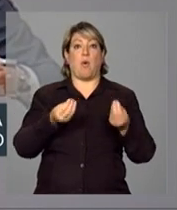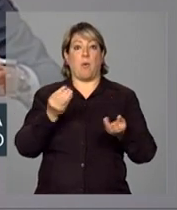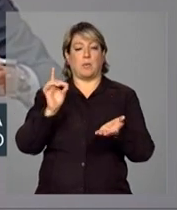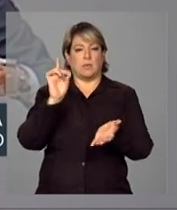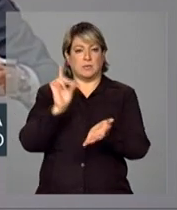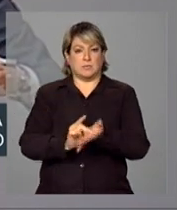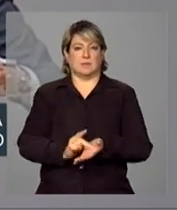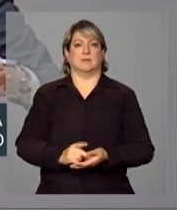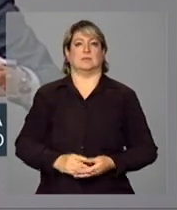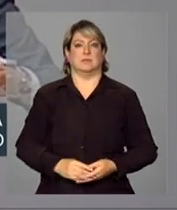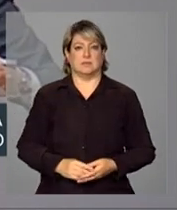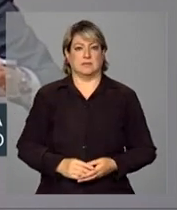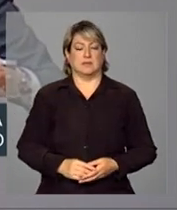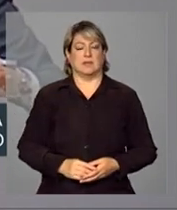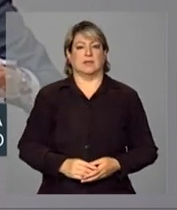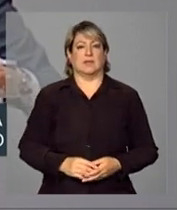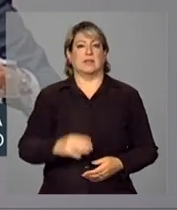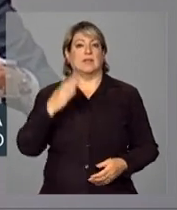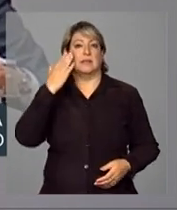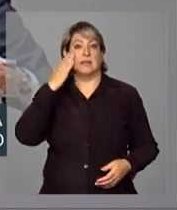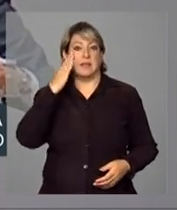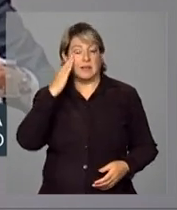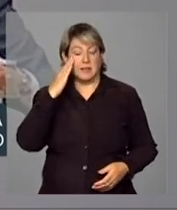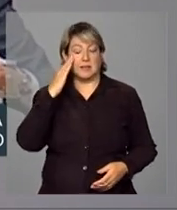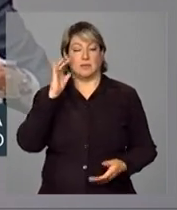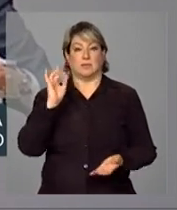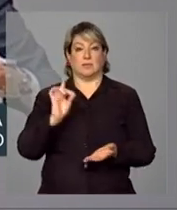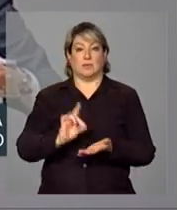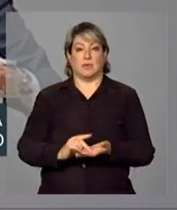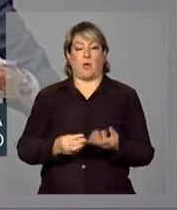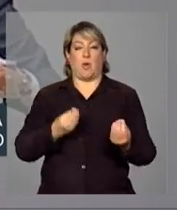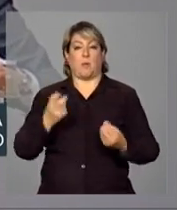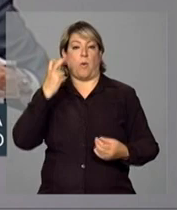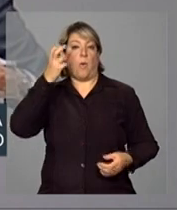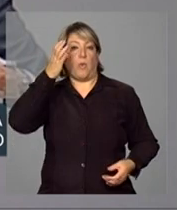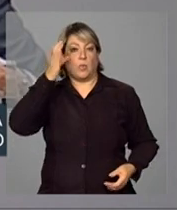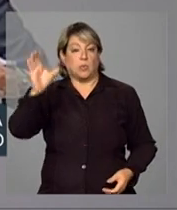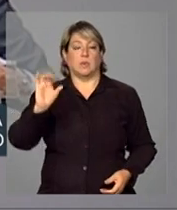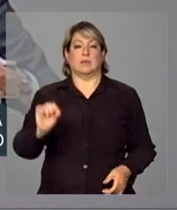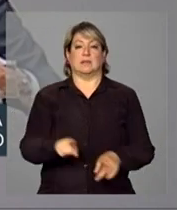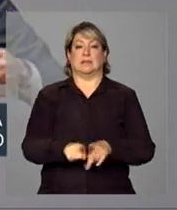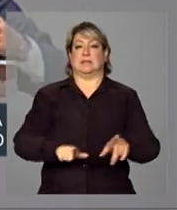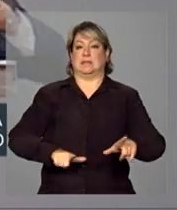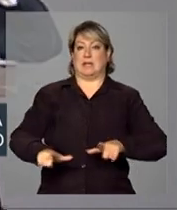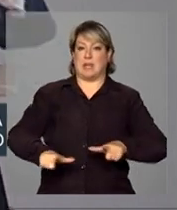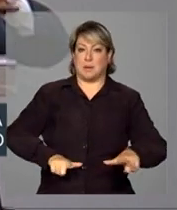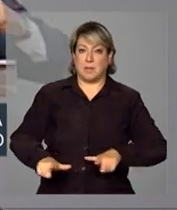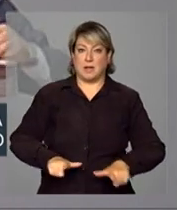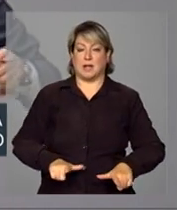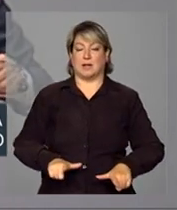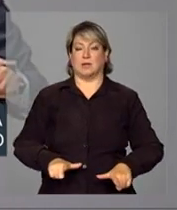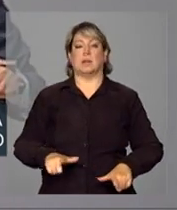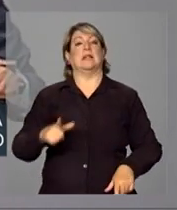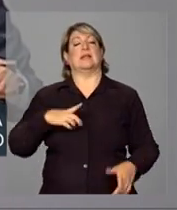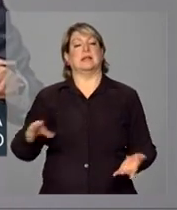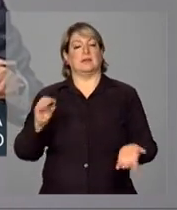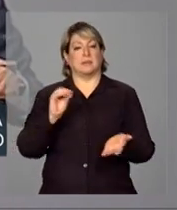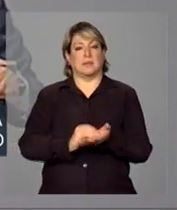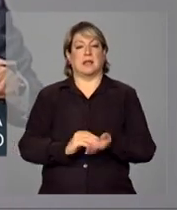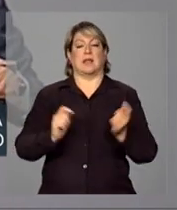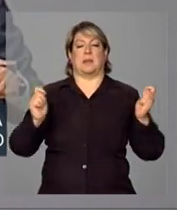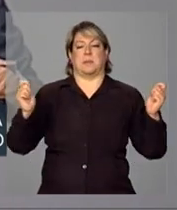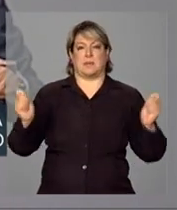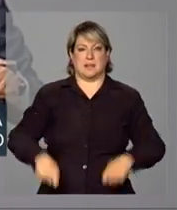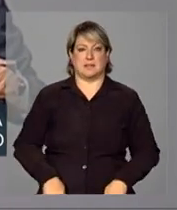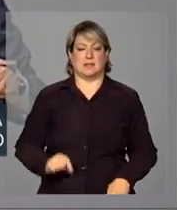realista, através da autoconsciência, através da cultura, através do trabalho que está depositado na